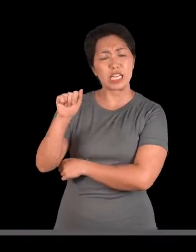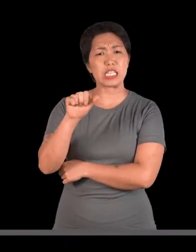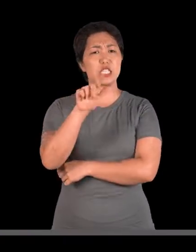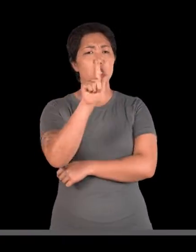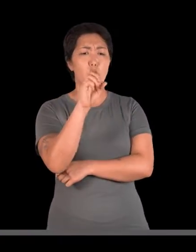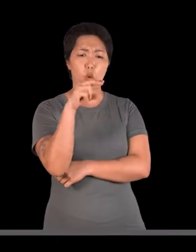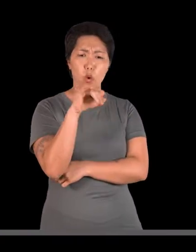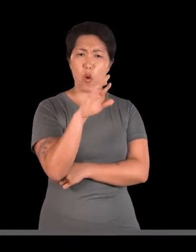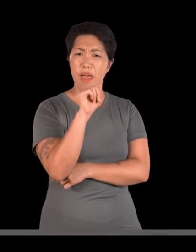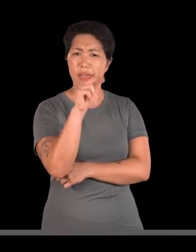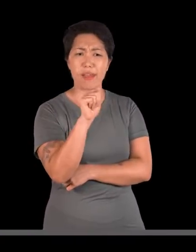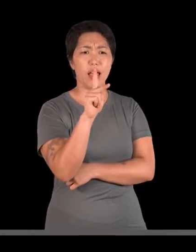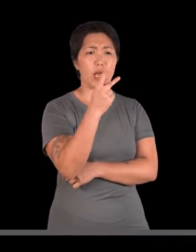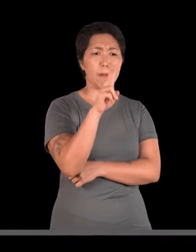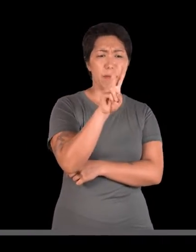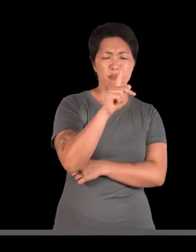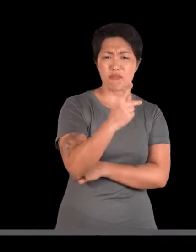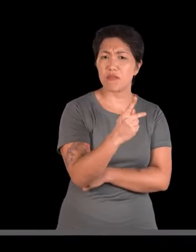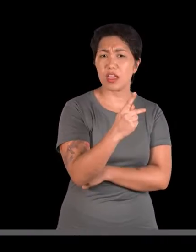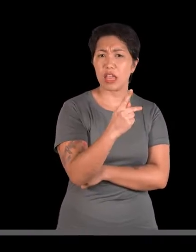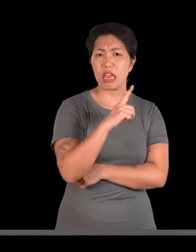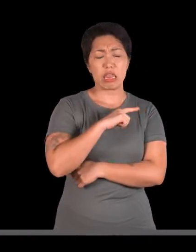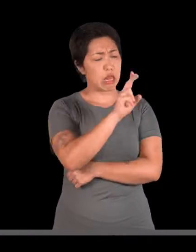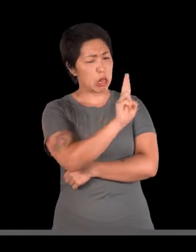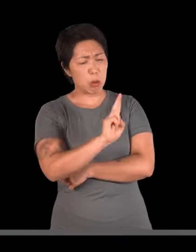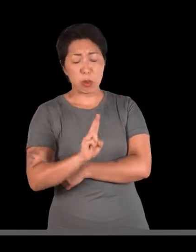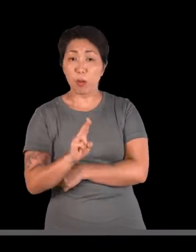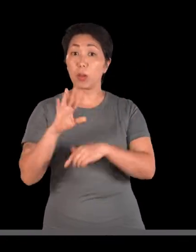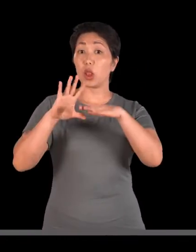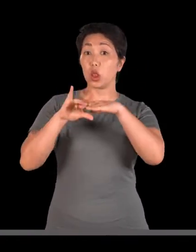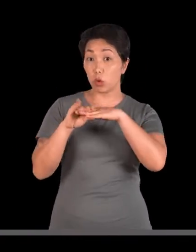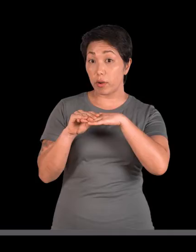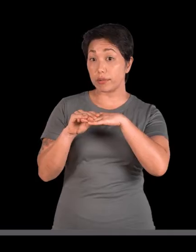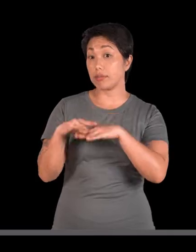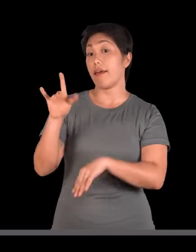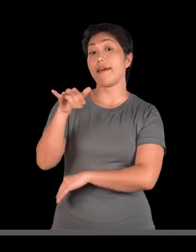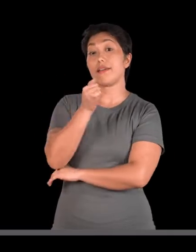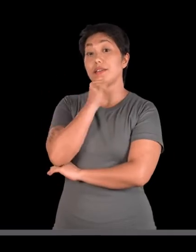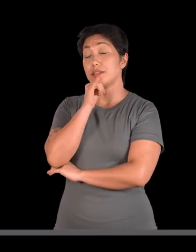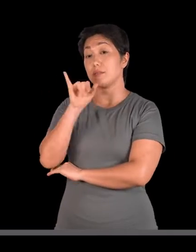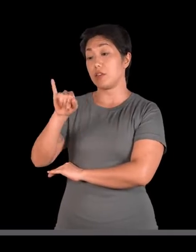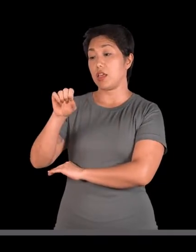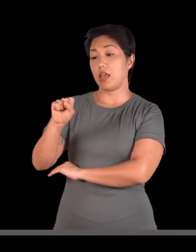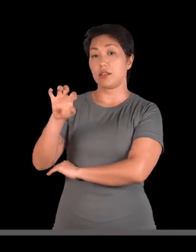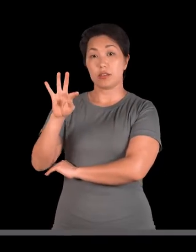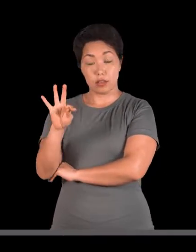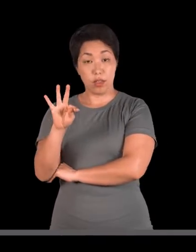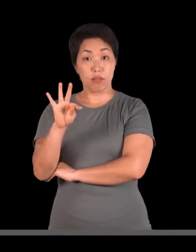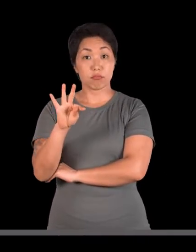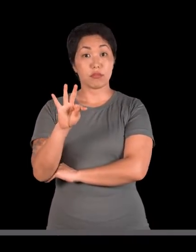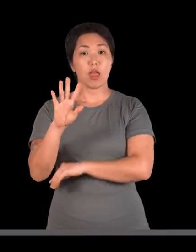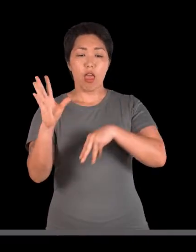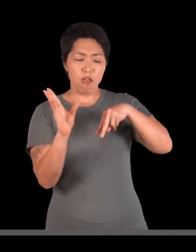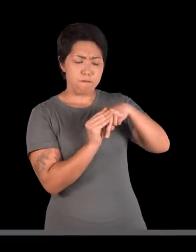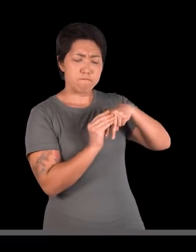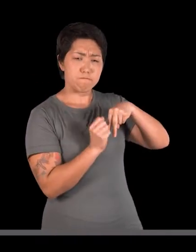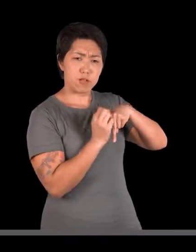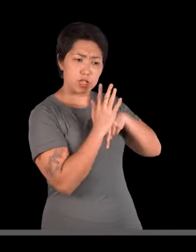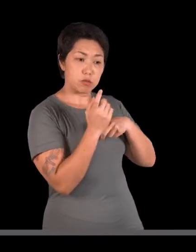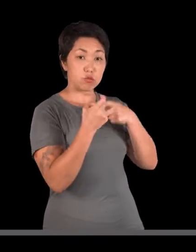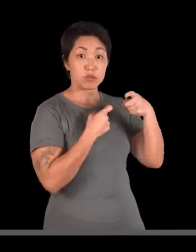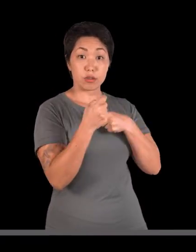Sífilis, gonorreia, HPV, cancro são exemplos de ISTs, infecções sexualmente